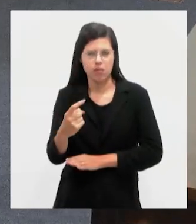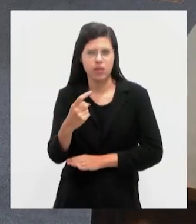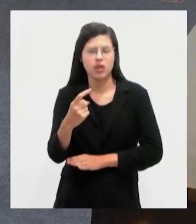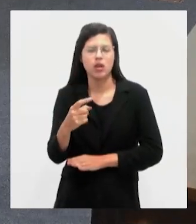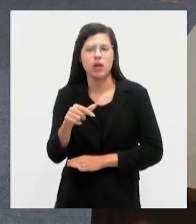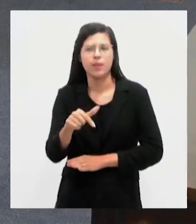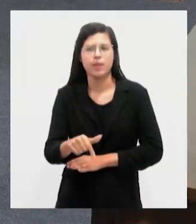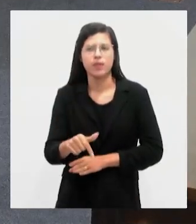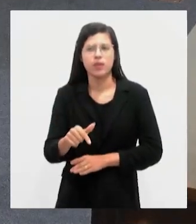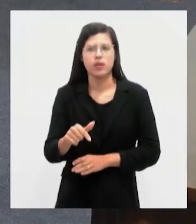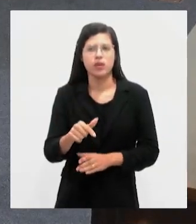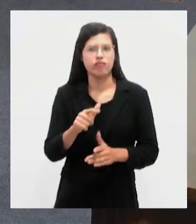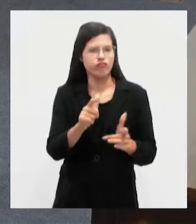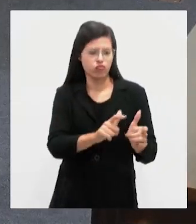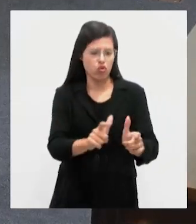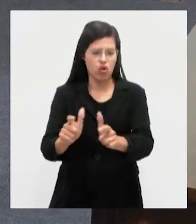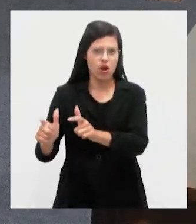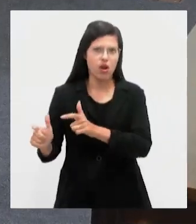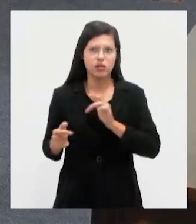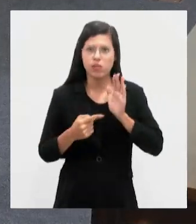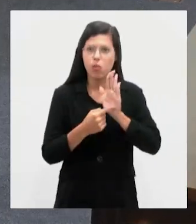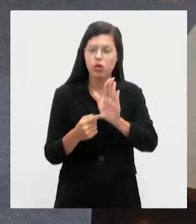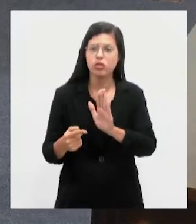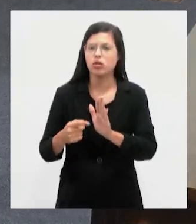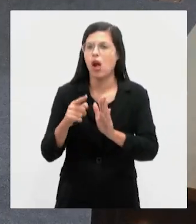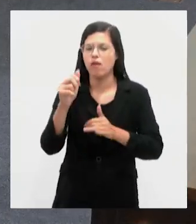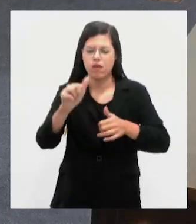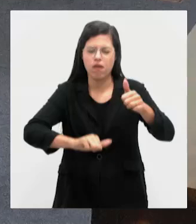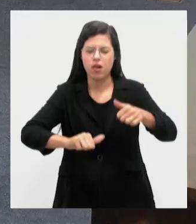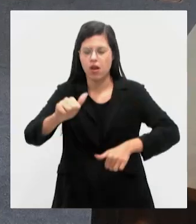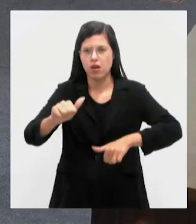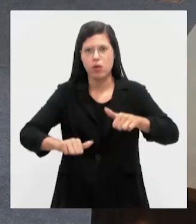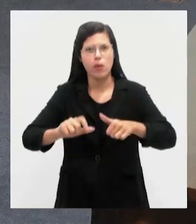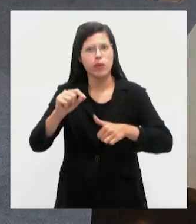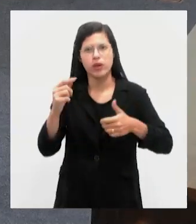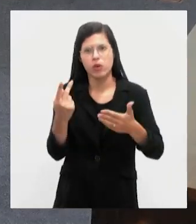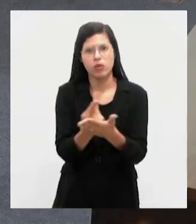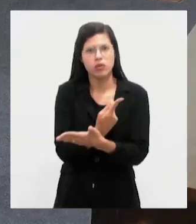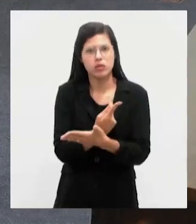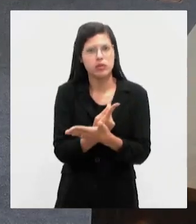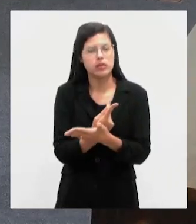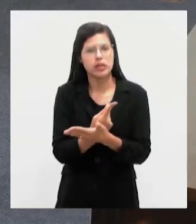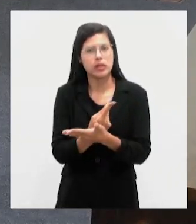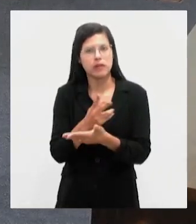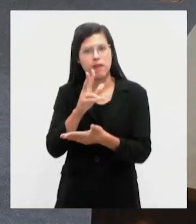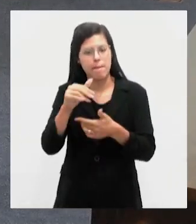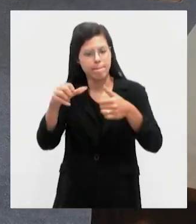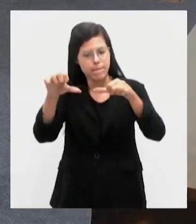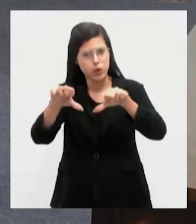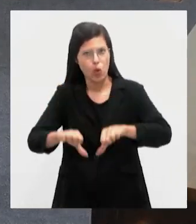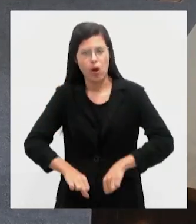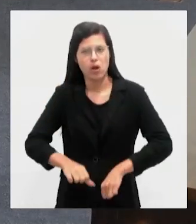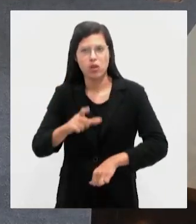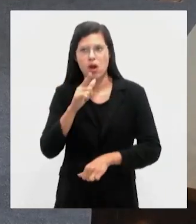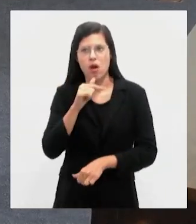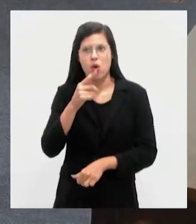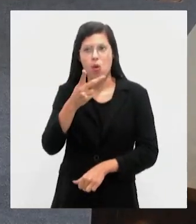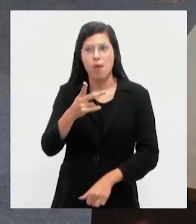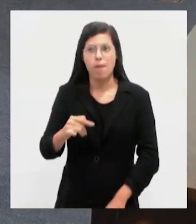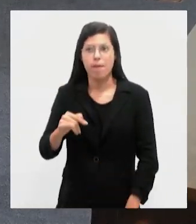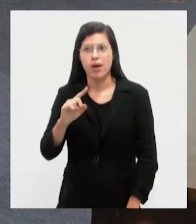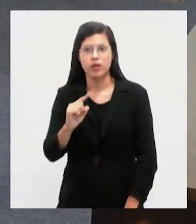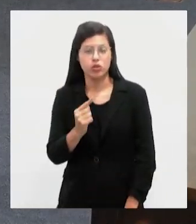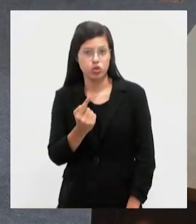desses pontos, e viam o que acontecia em cada um desses pontos para ir piorando a água. O pai de um desses alunos era sócio